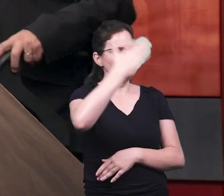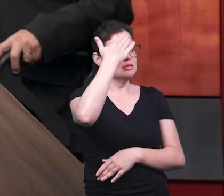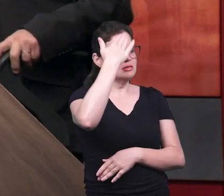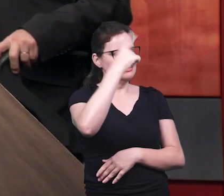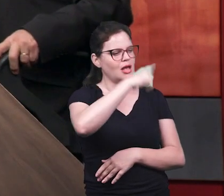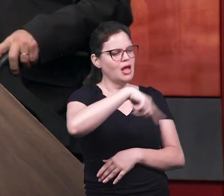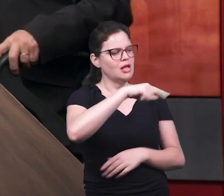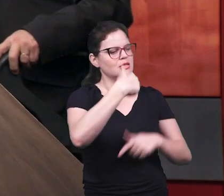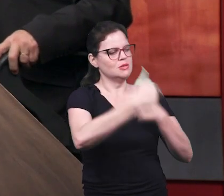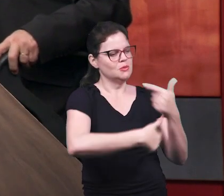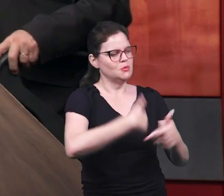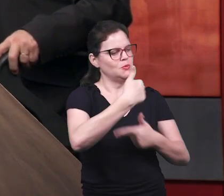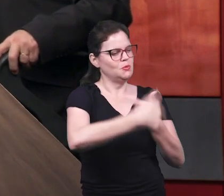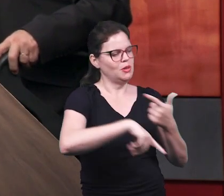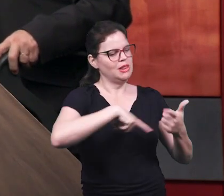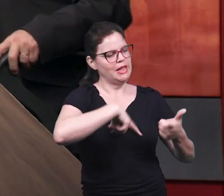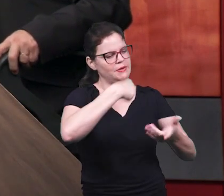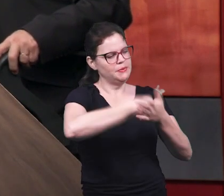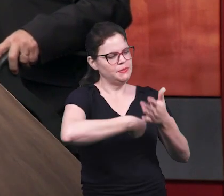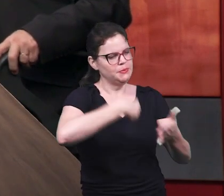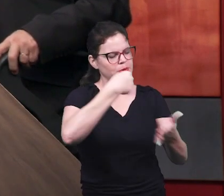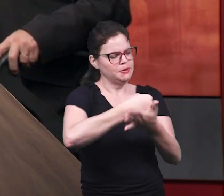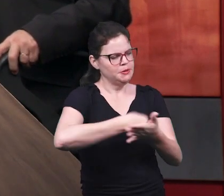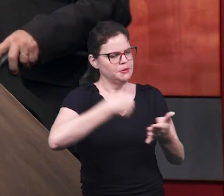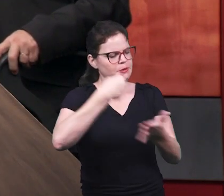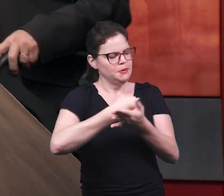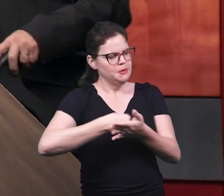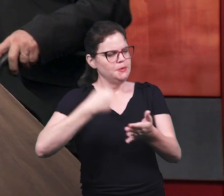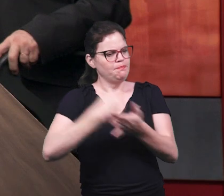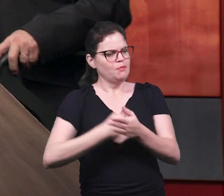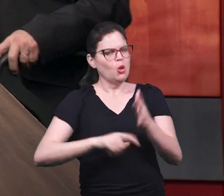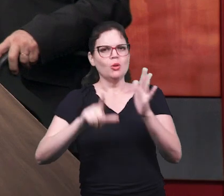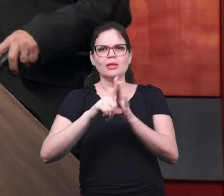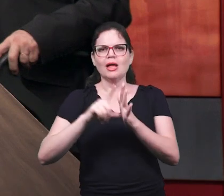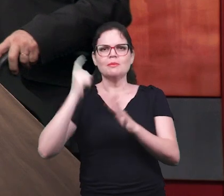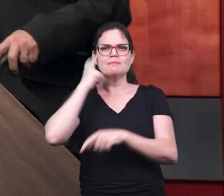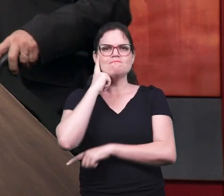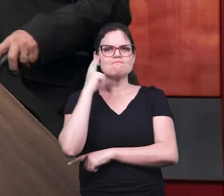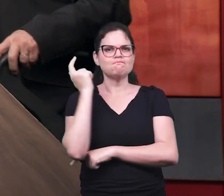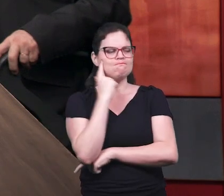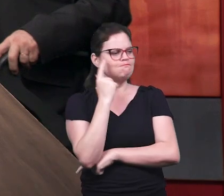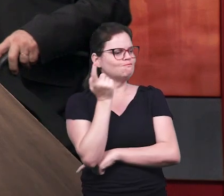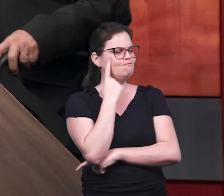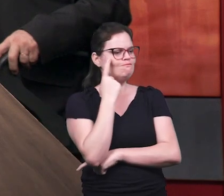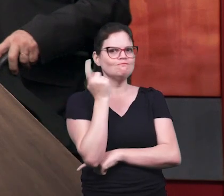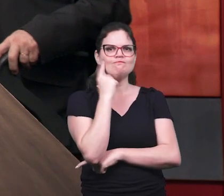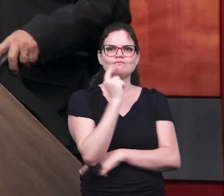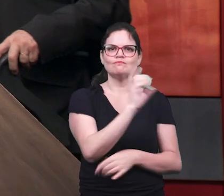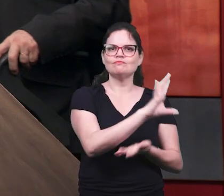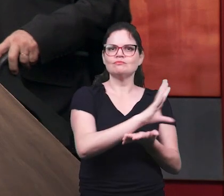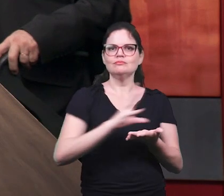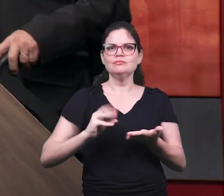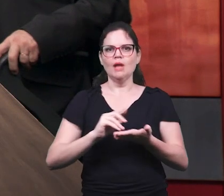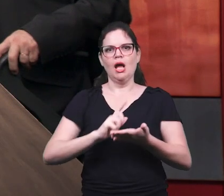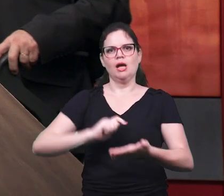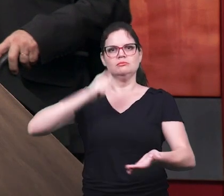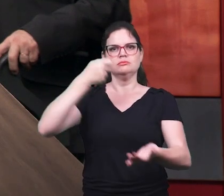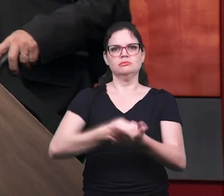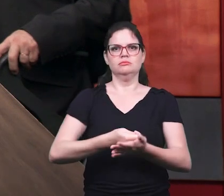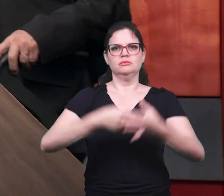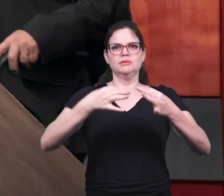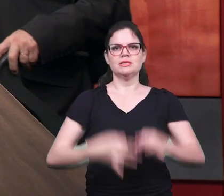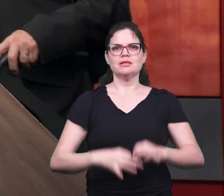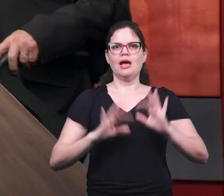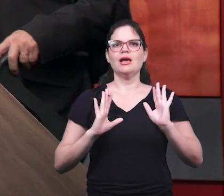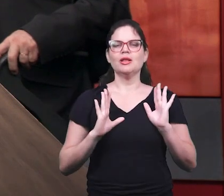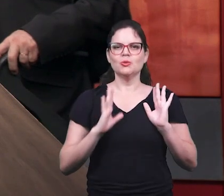eles trouxeram até ali, né? Os valdenses, Wycliffe, John Hus, aí Lutero vem e consolida,